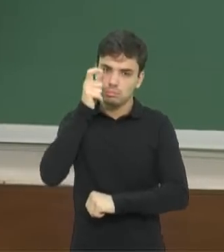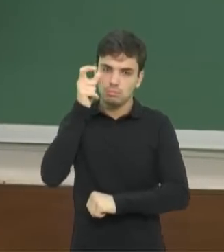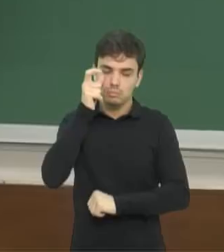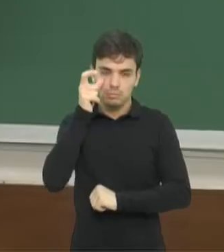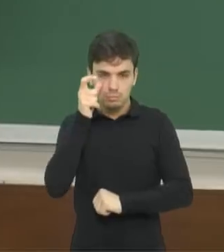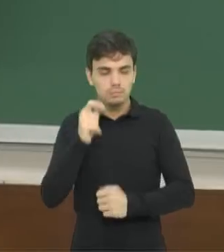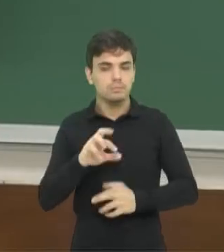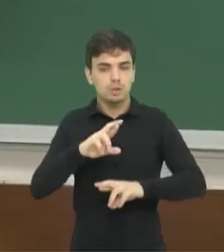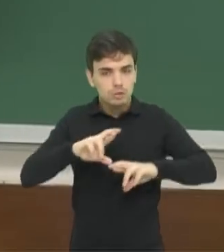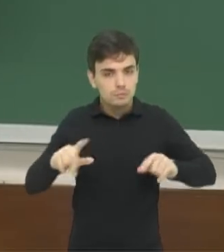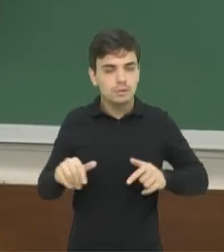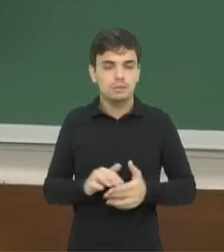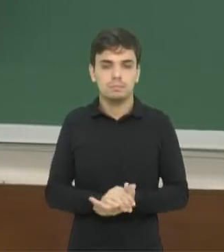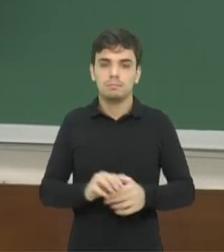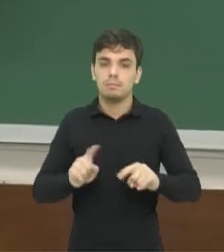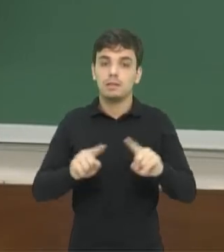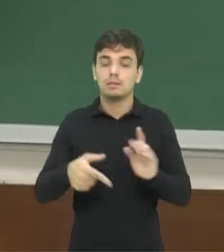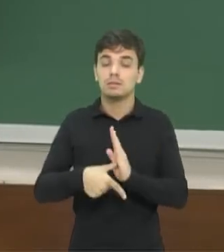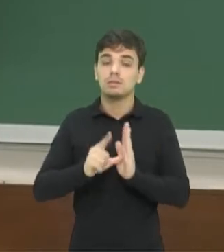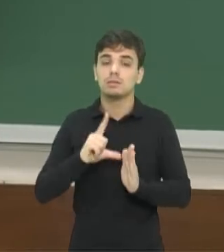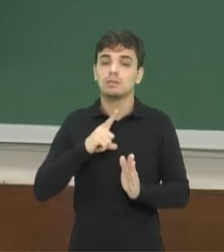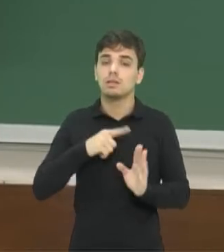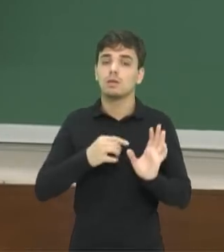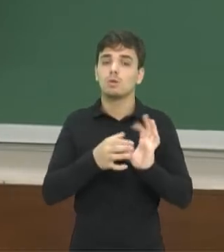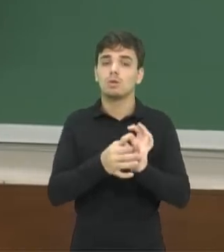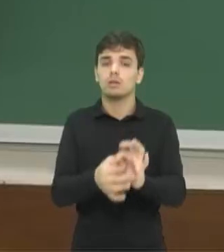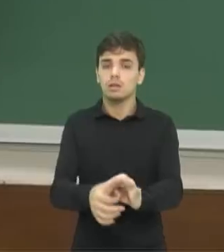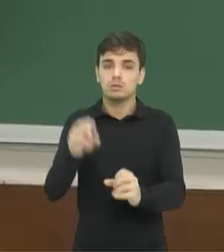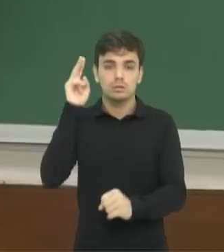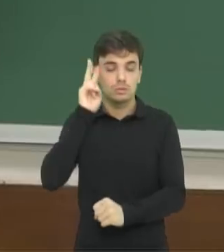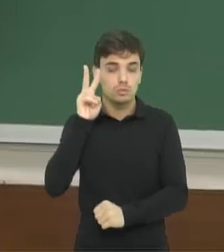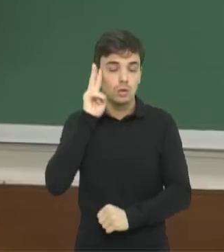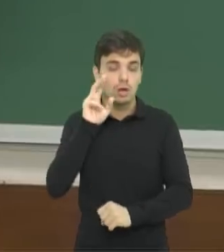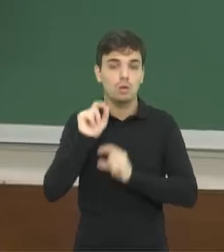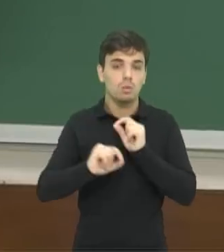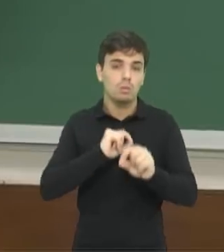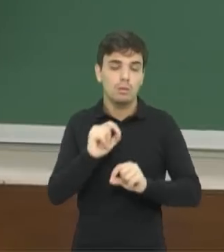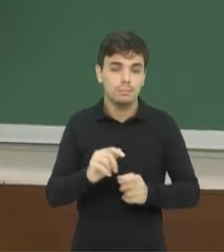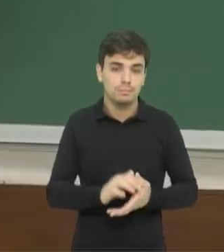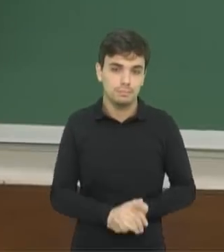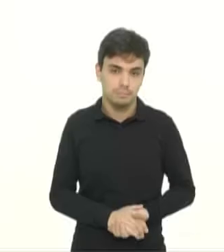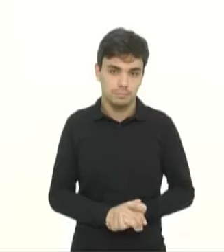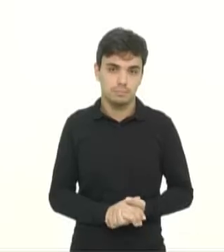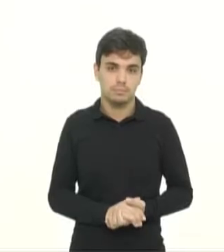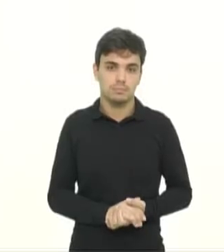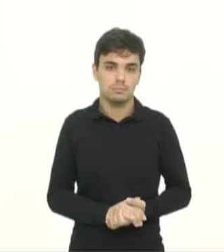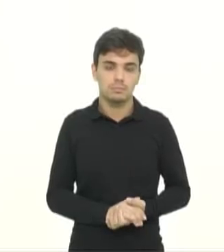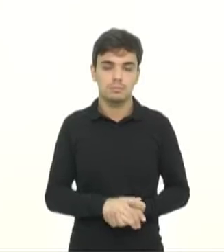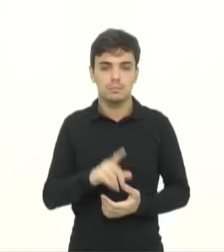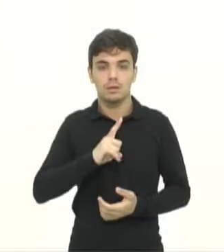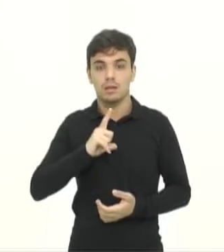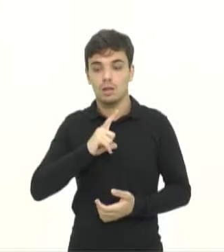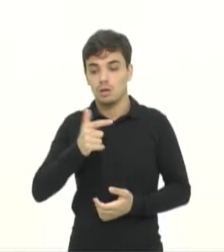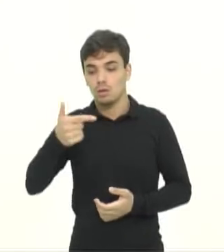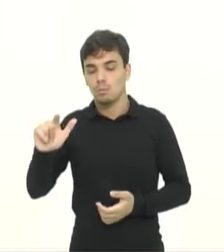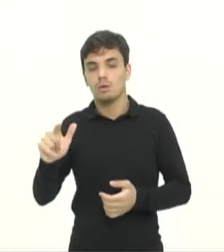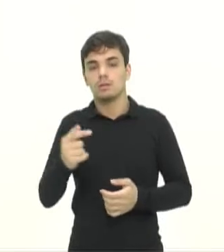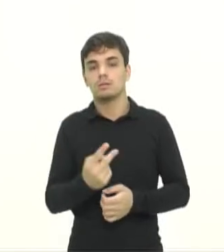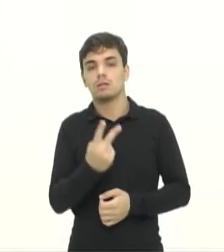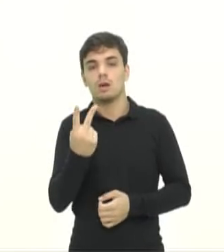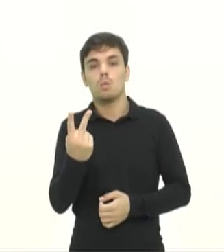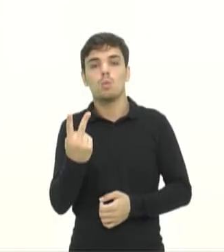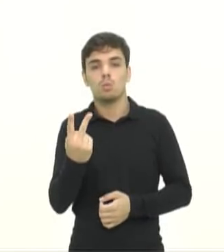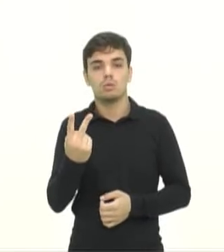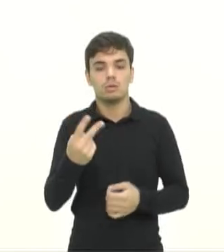diferente. Mas antes a gente vai ter que ver o contexto histórico. Olha o que eu tenho aqui, gente. Após a Segunda Guerra Mundial,